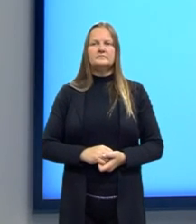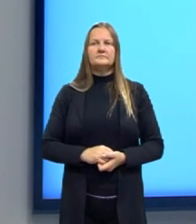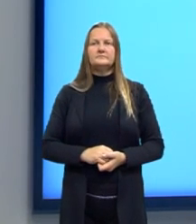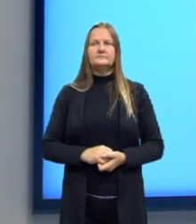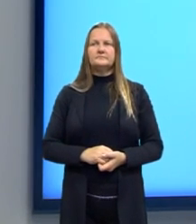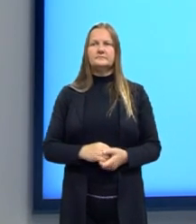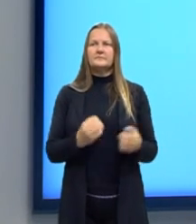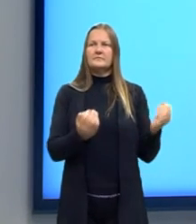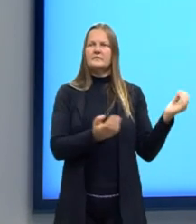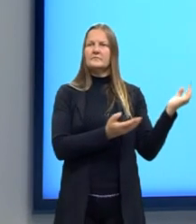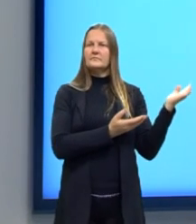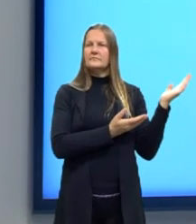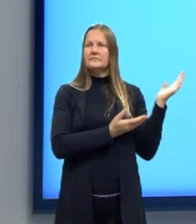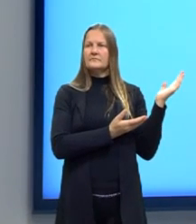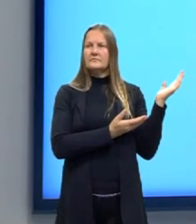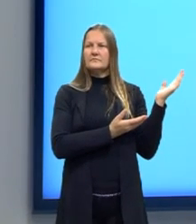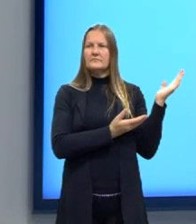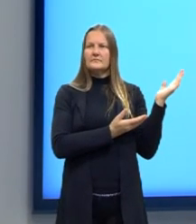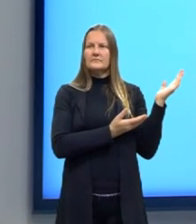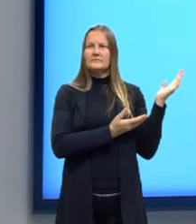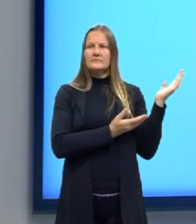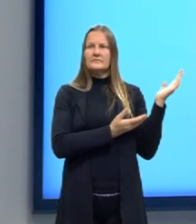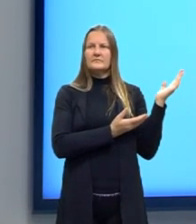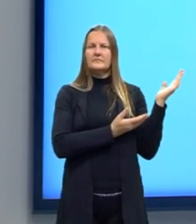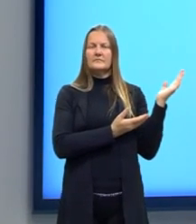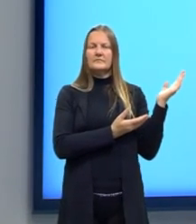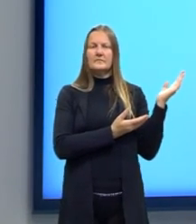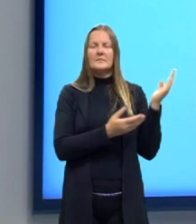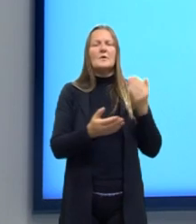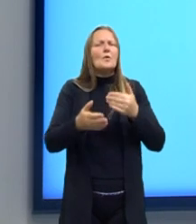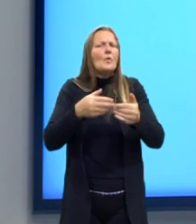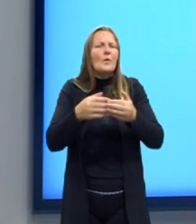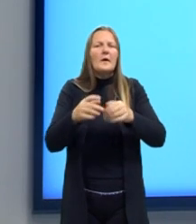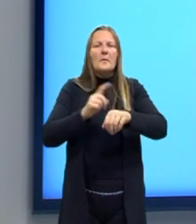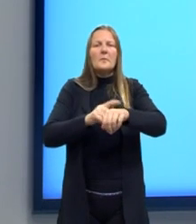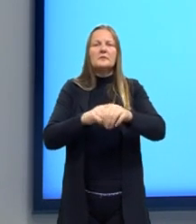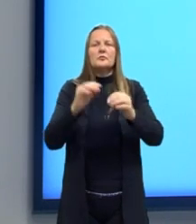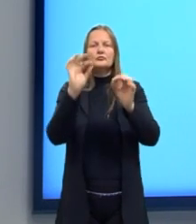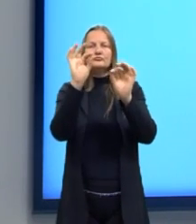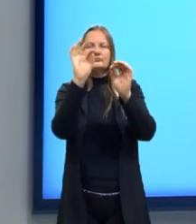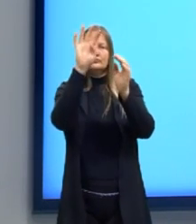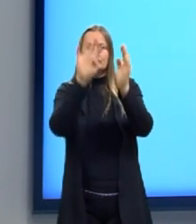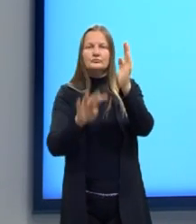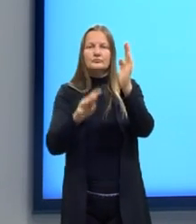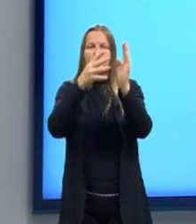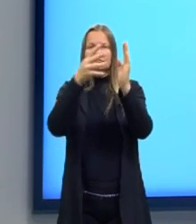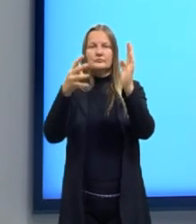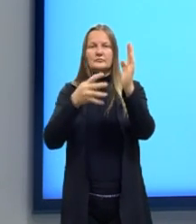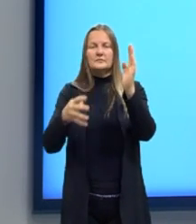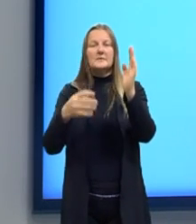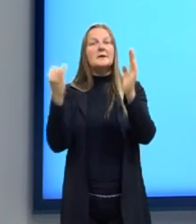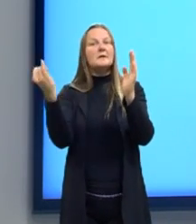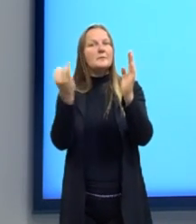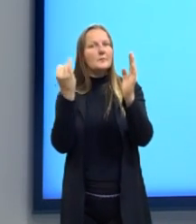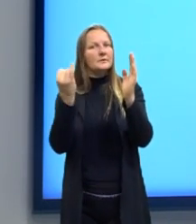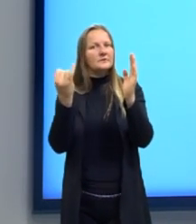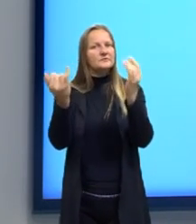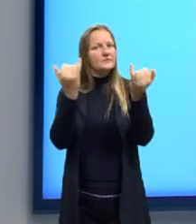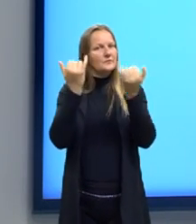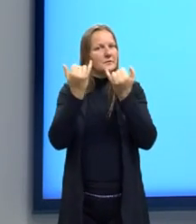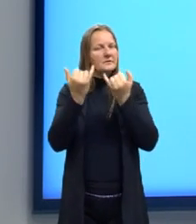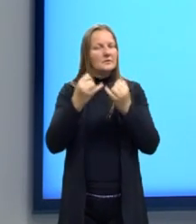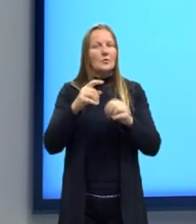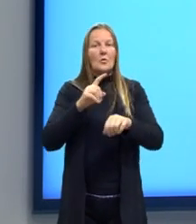porque ela é uma tabela que nós conseguimos montar ela qualquer momento né sabendo montar essa tabelinha nós conseguimos utilizar